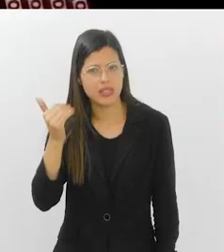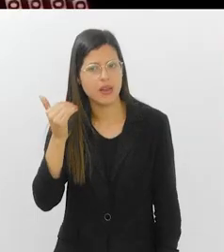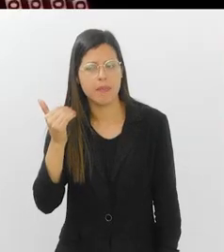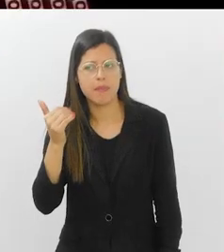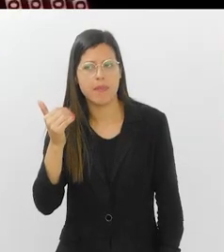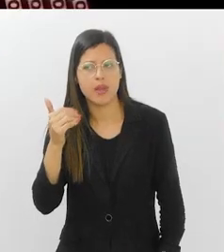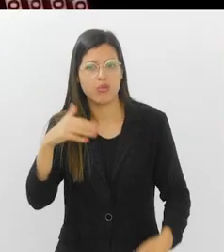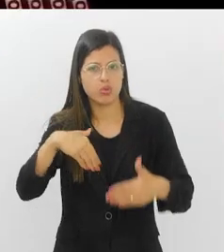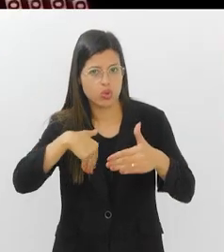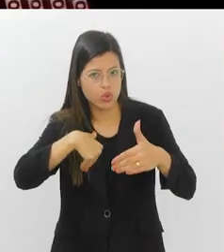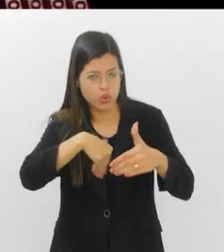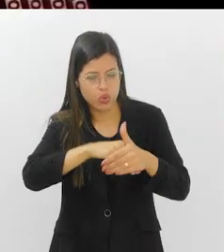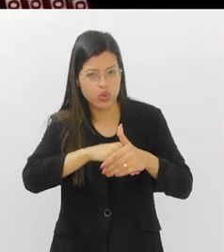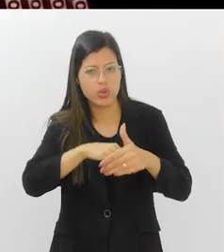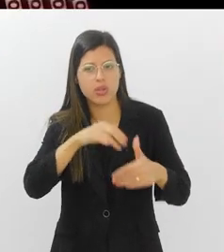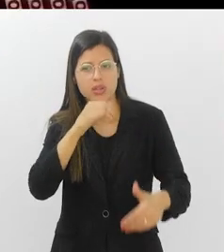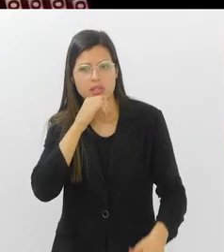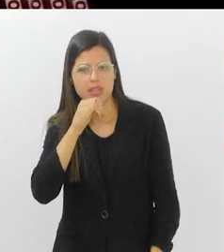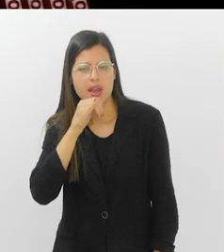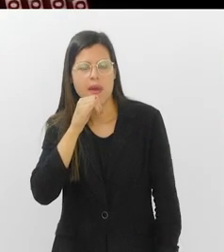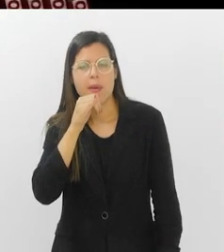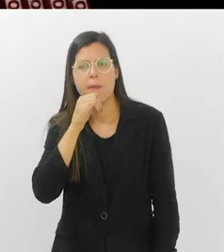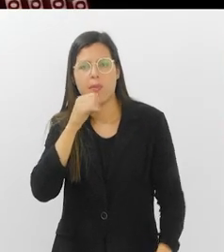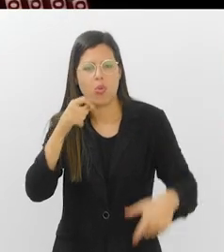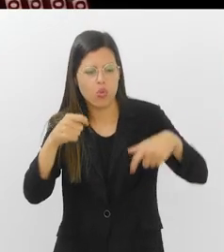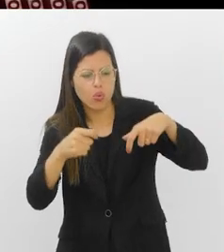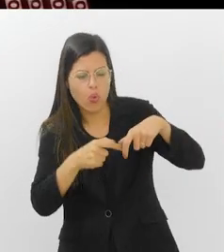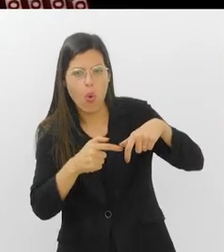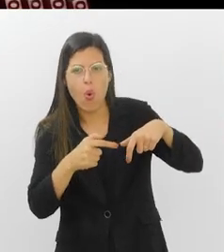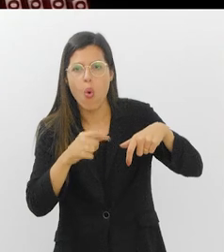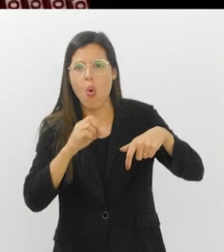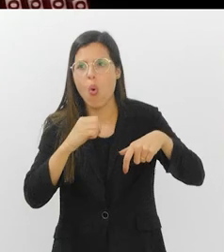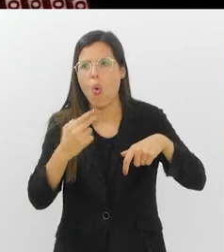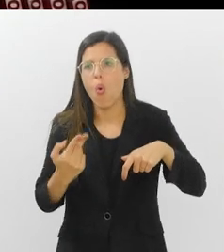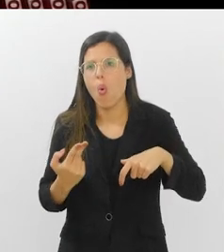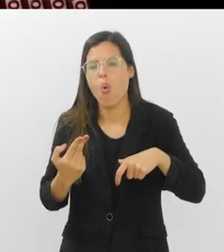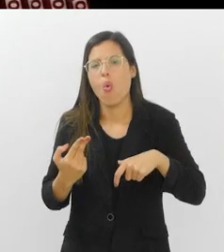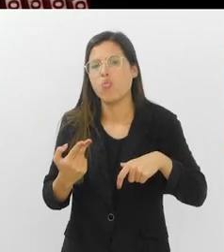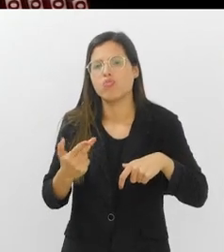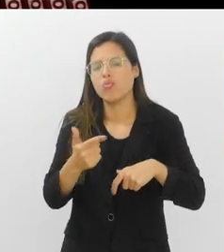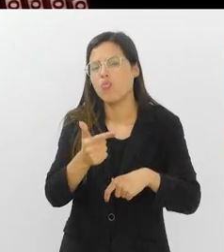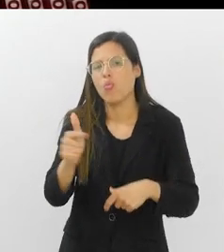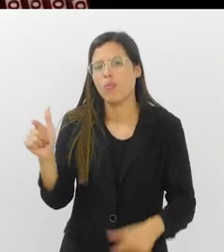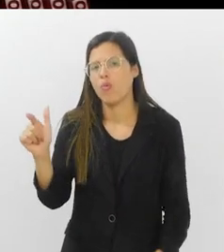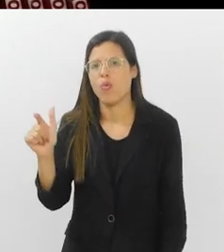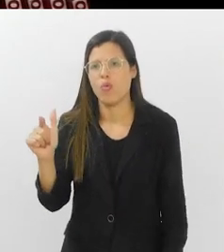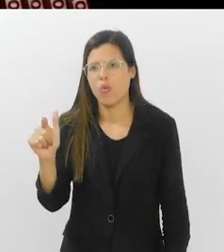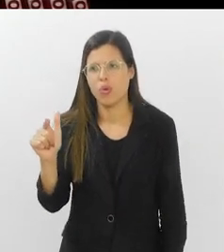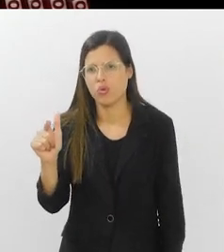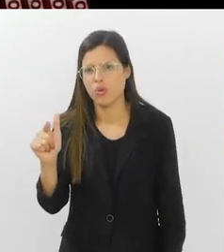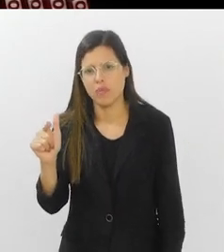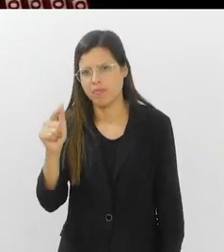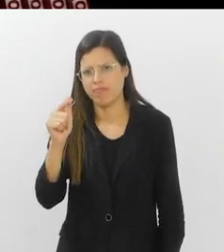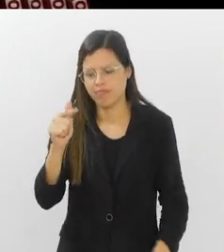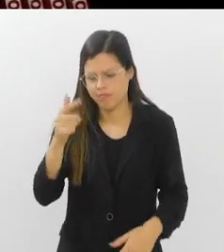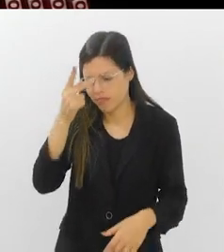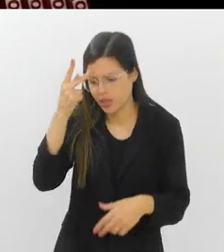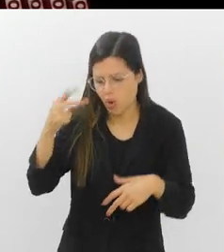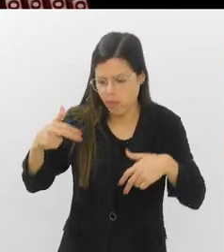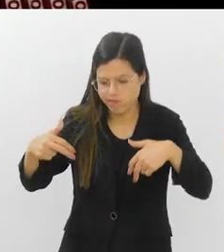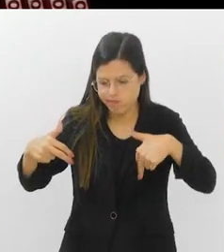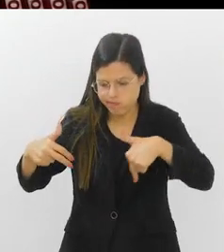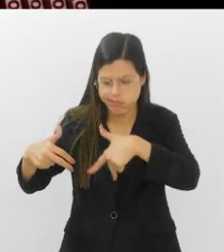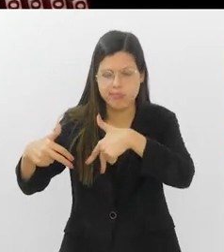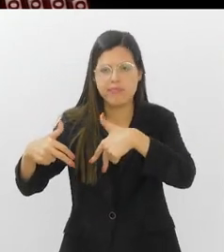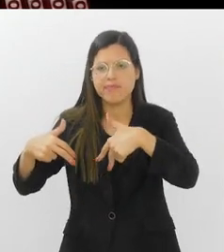precisa saber a posição para um chute por exemplo pro Gol ou para fazer um passe para um outro colega e você